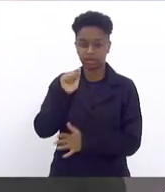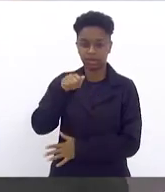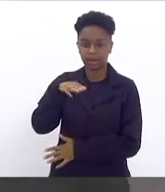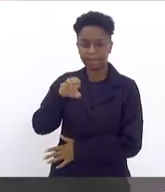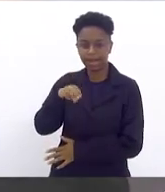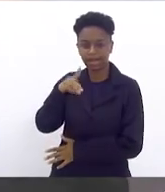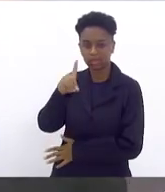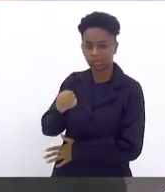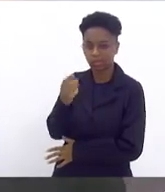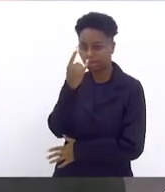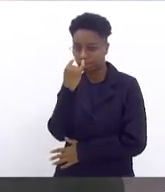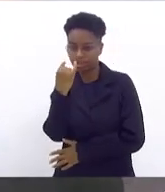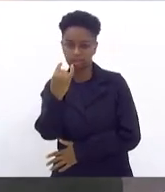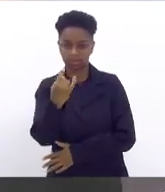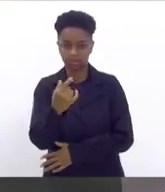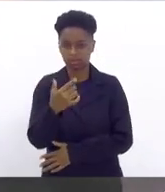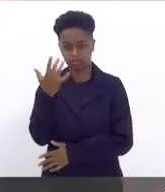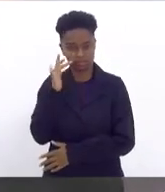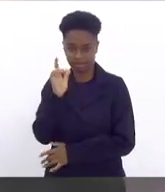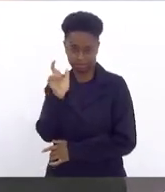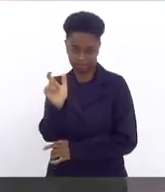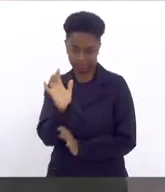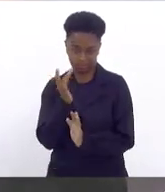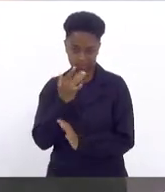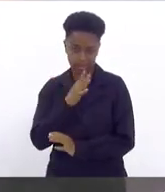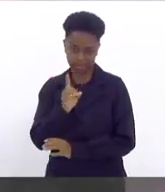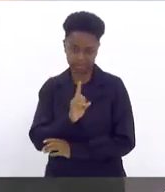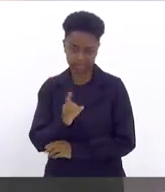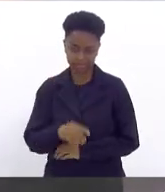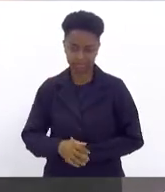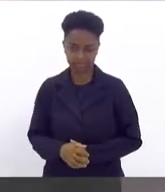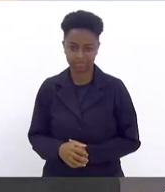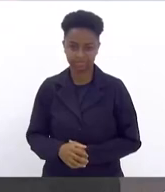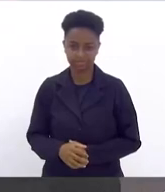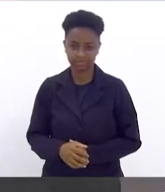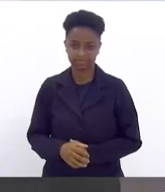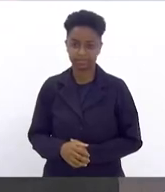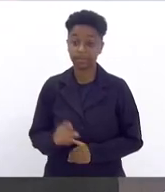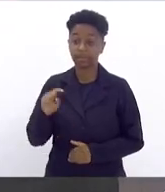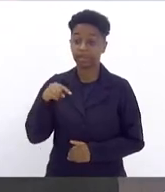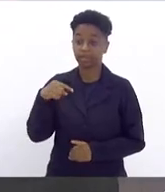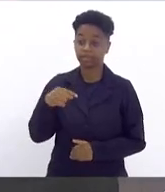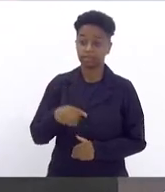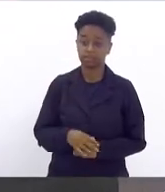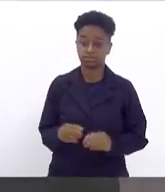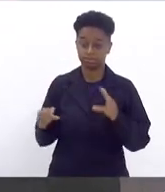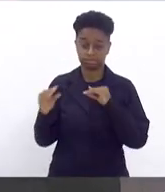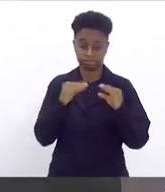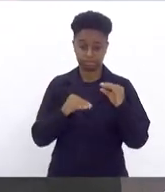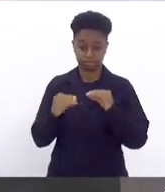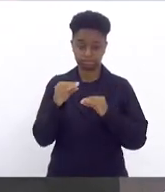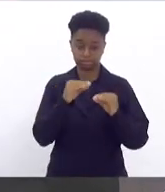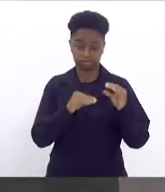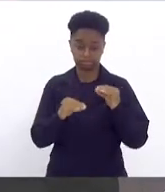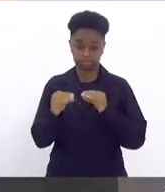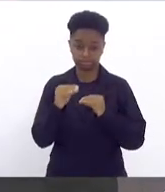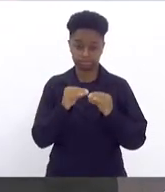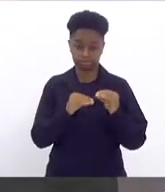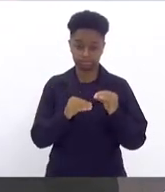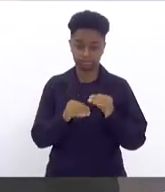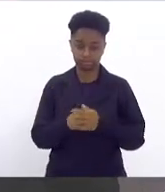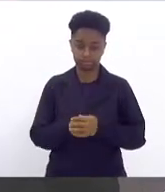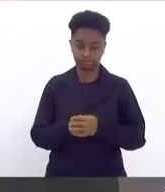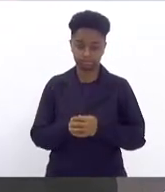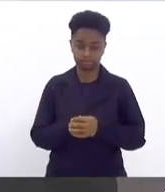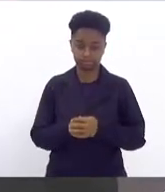entendem. Eles não sabem que termo é esse. Depois de assistir uma sessão do parlamento tempo ele sabe. Muito moderno. E Gami, isso